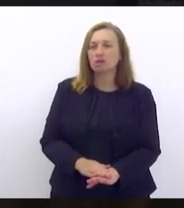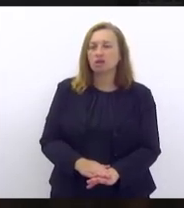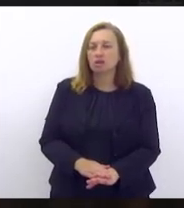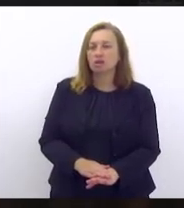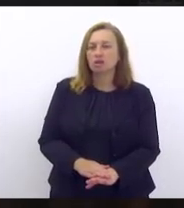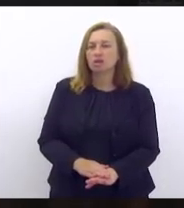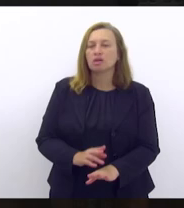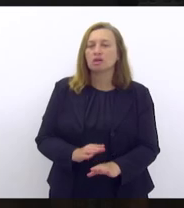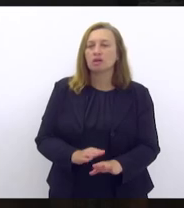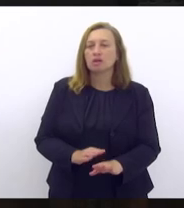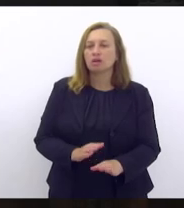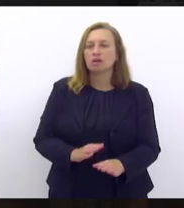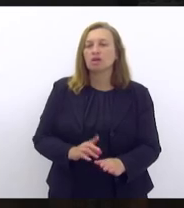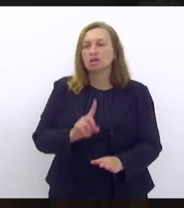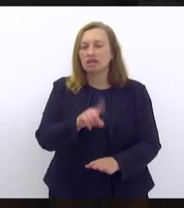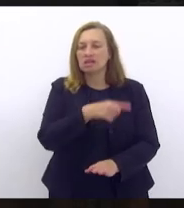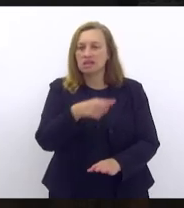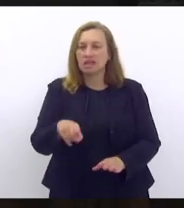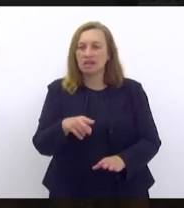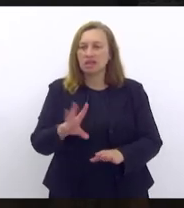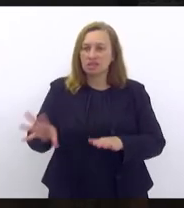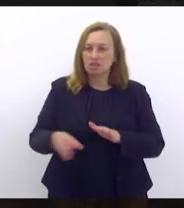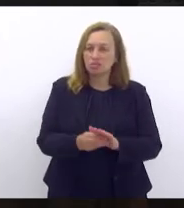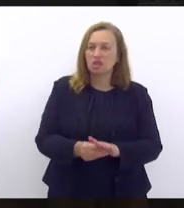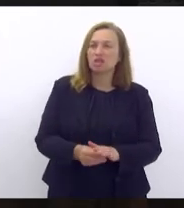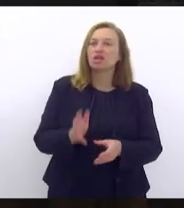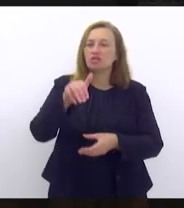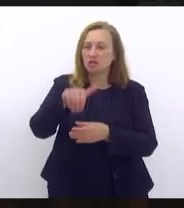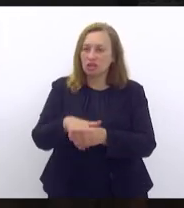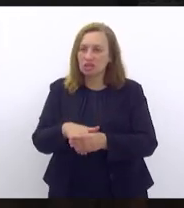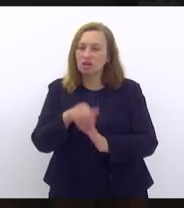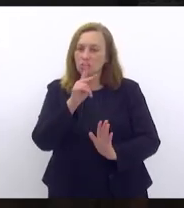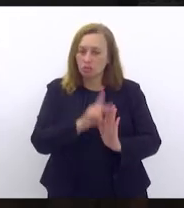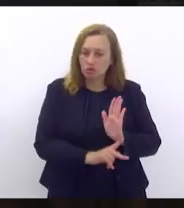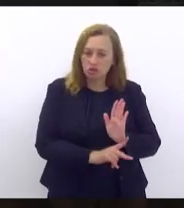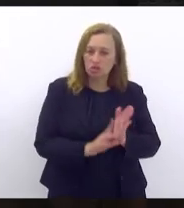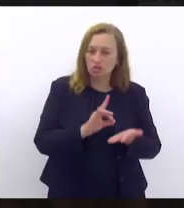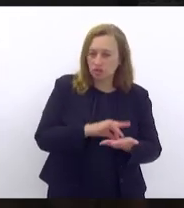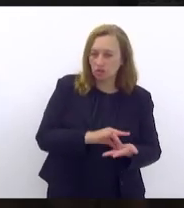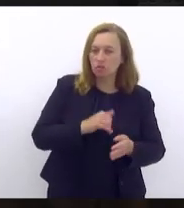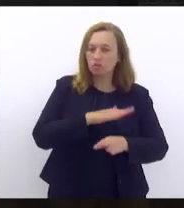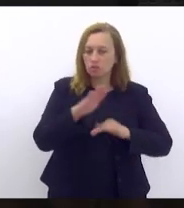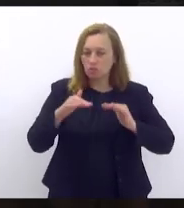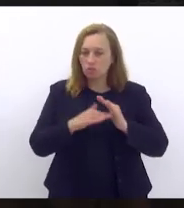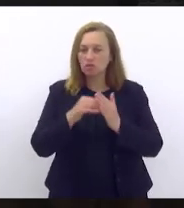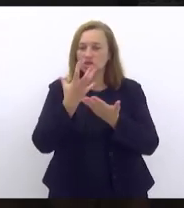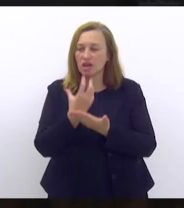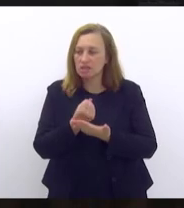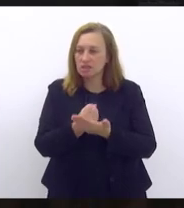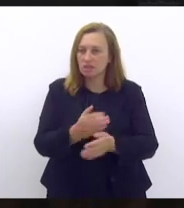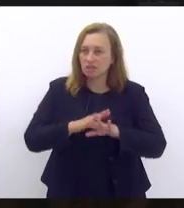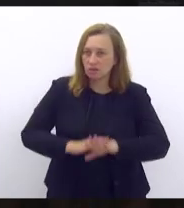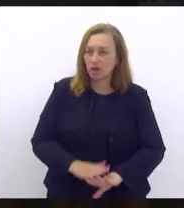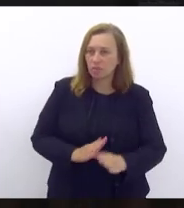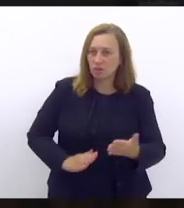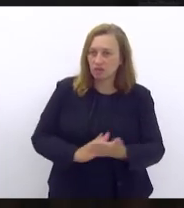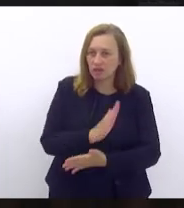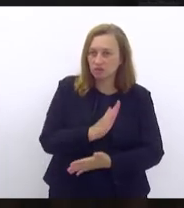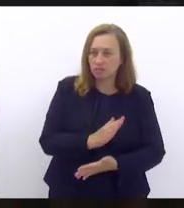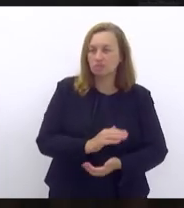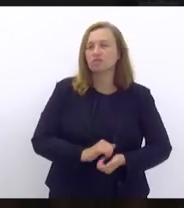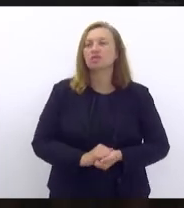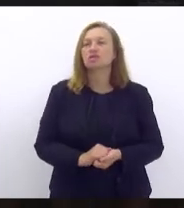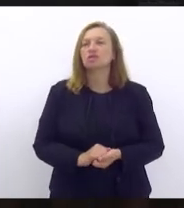permaneçam como estão, rejeitadas as emendas. Em votação, projeto original. Senhores que aprovam, permaneçam como estão.